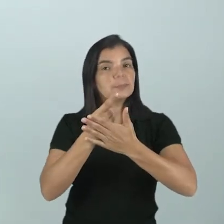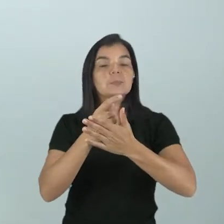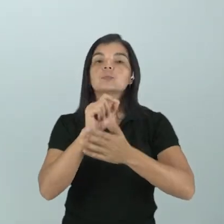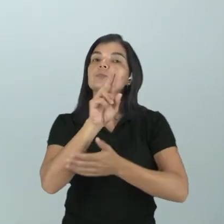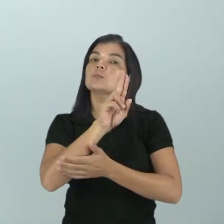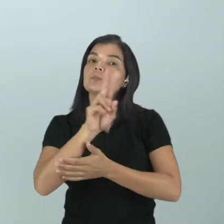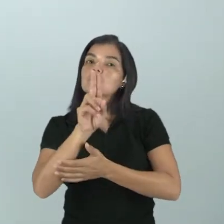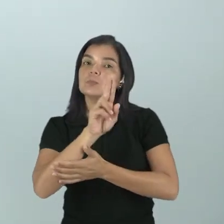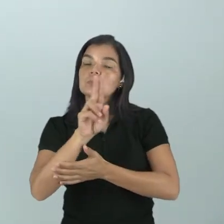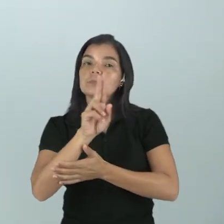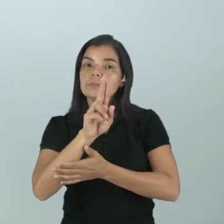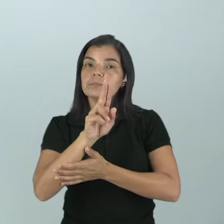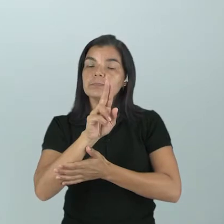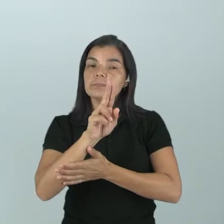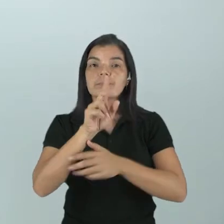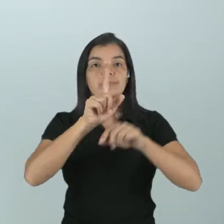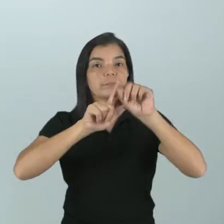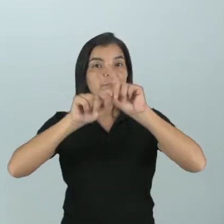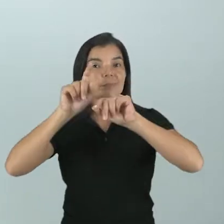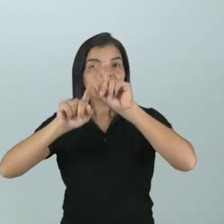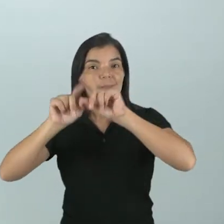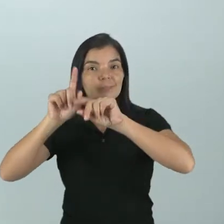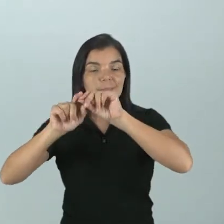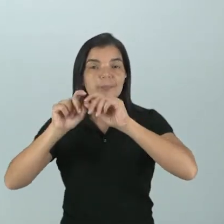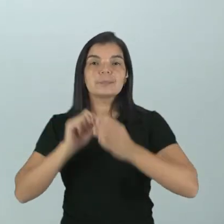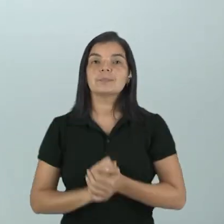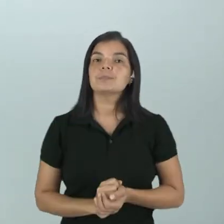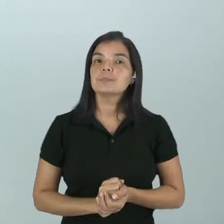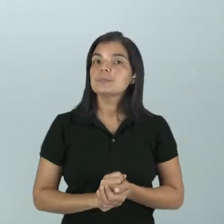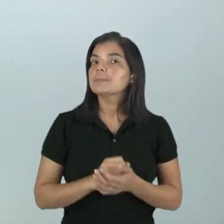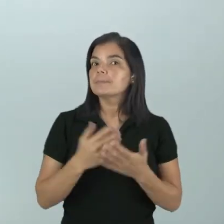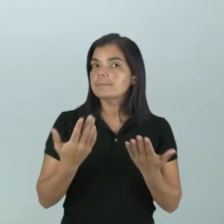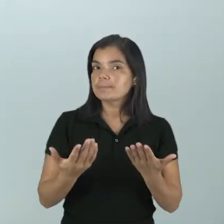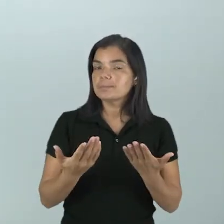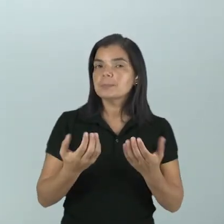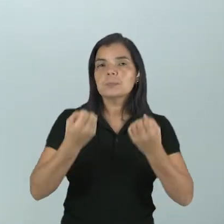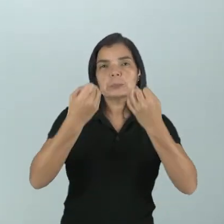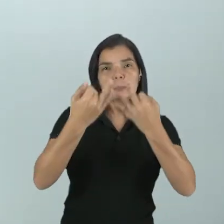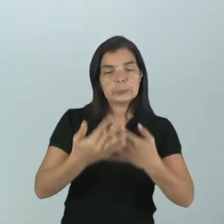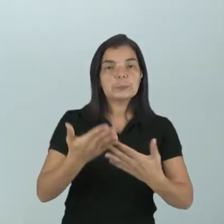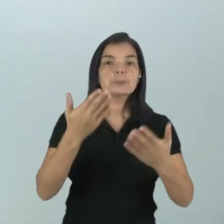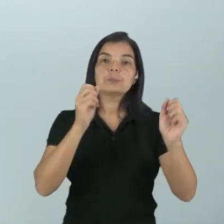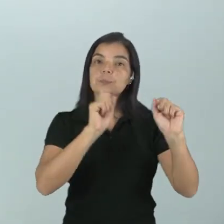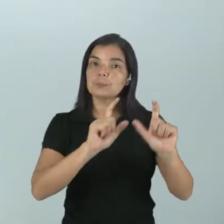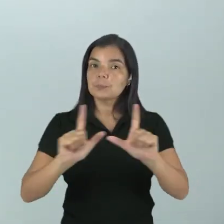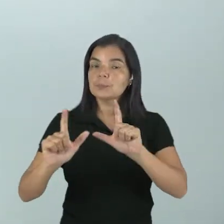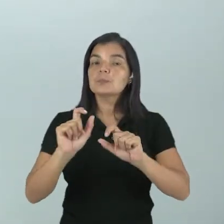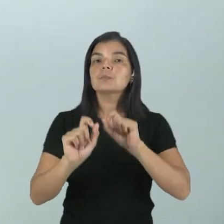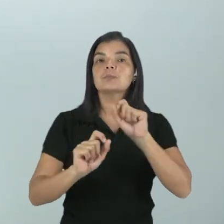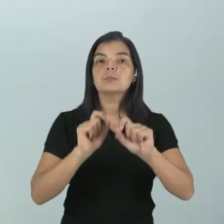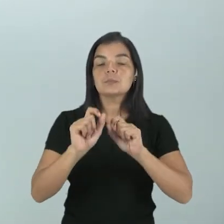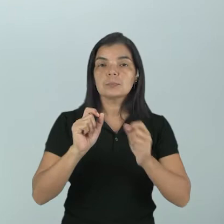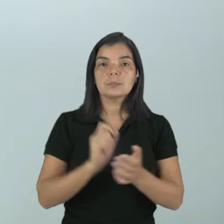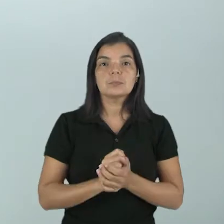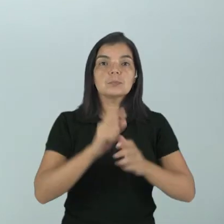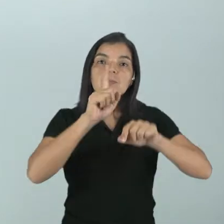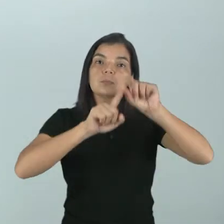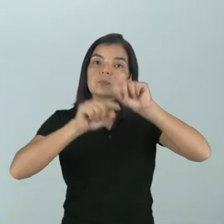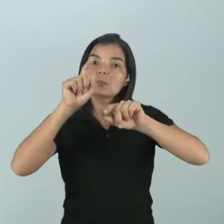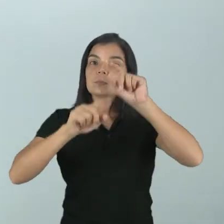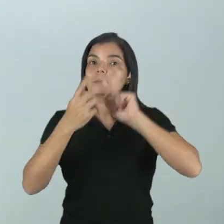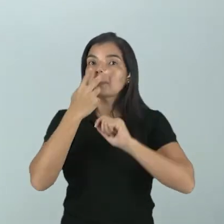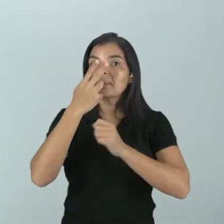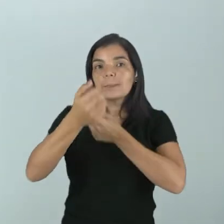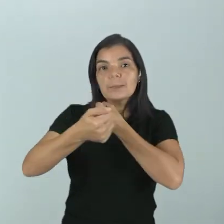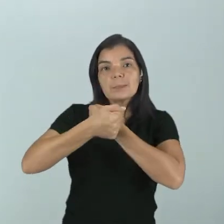dão nomes a essas constelações. E aí a gente comentou também nesse slide que as estrelas parecem